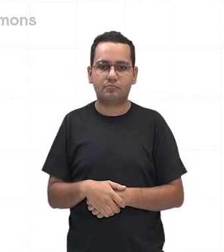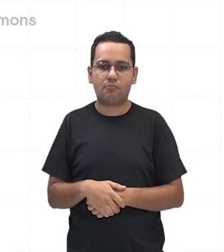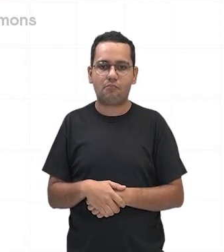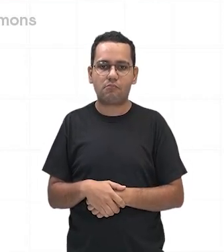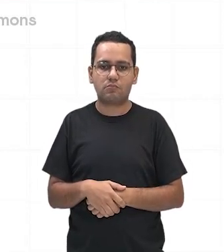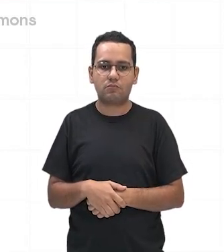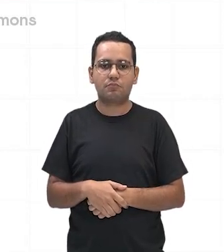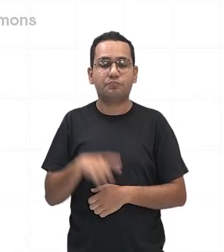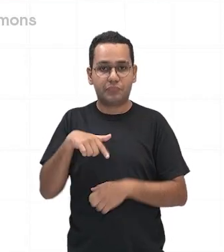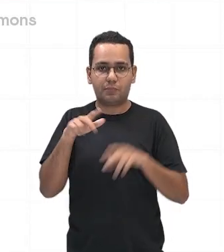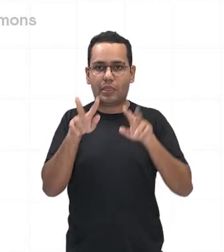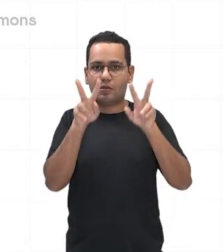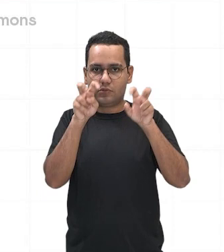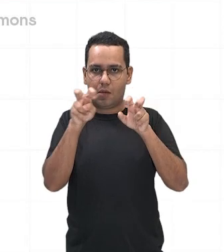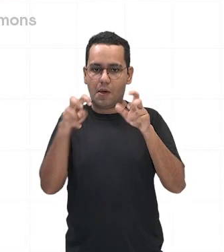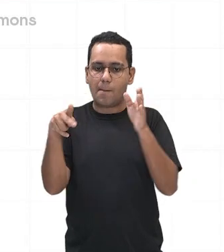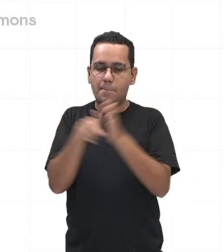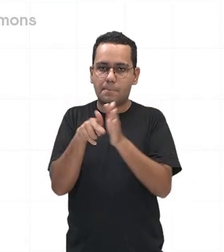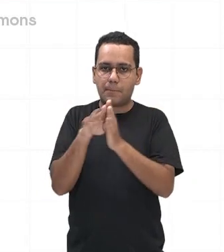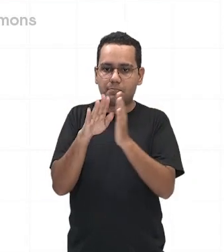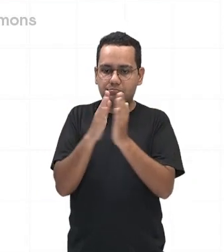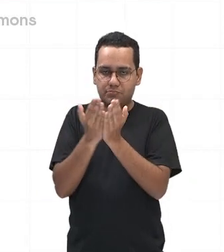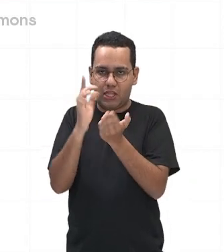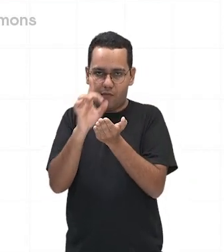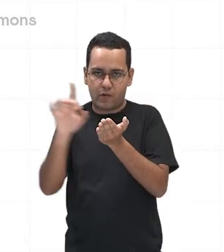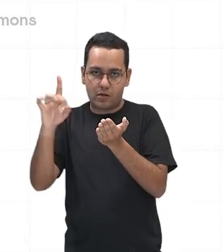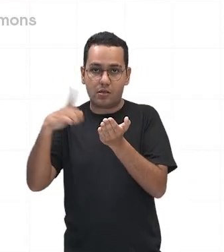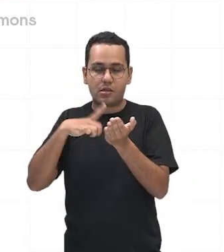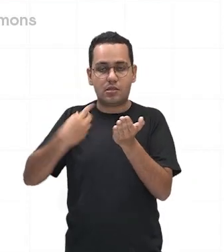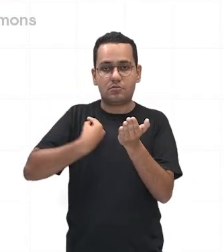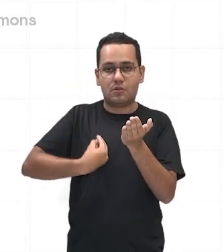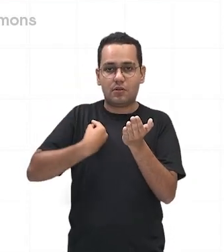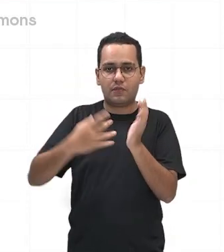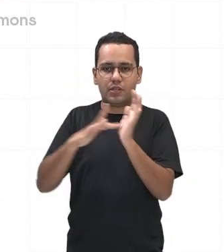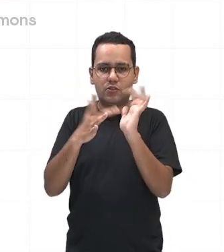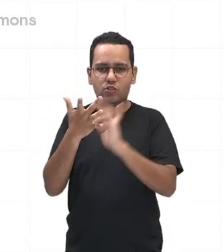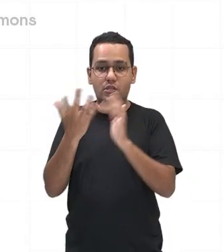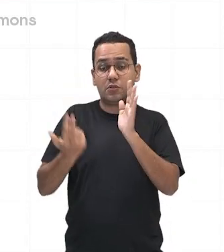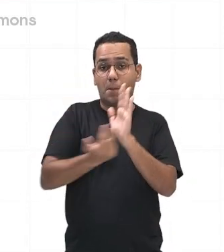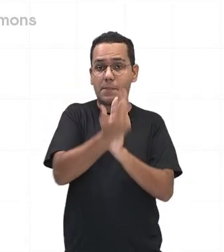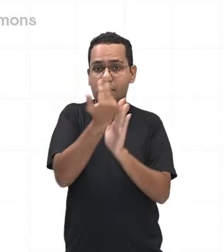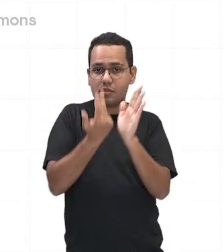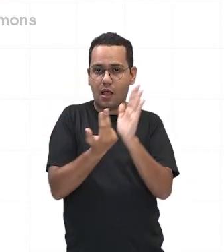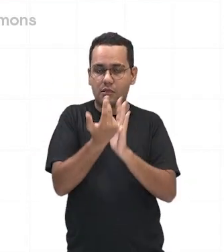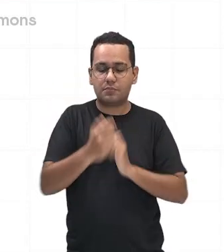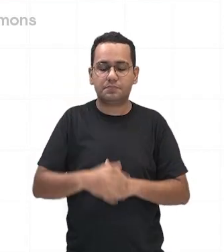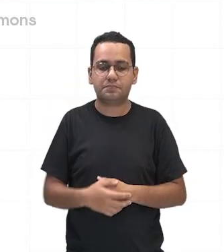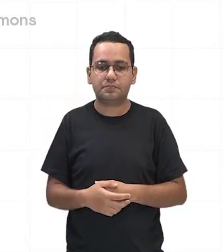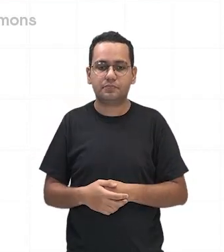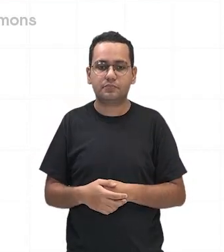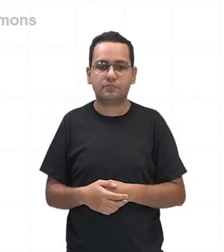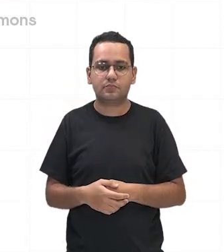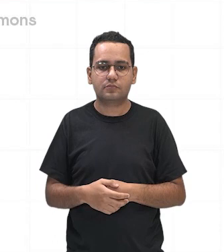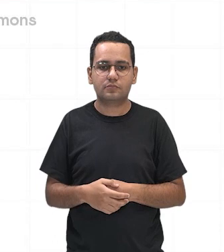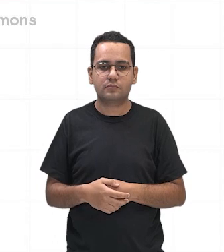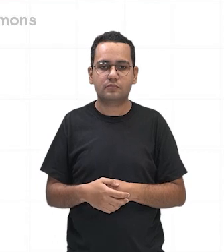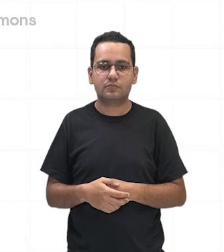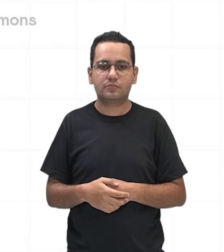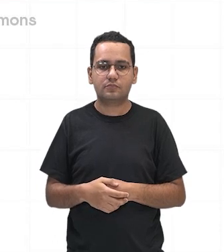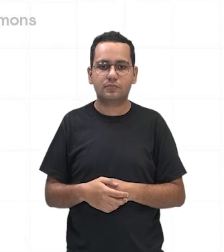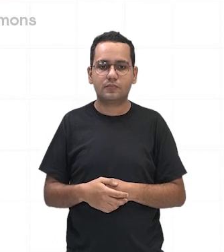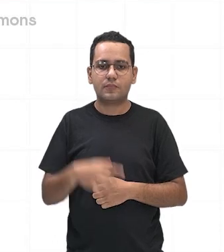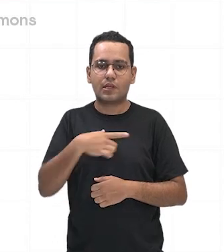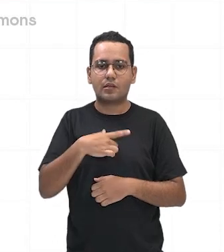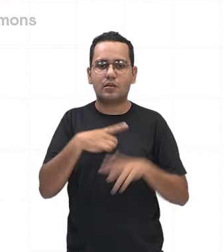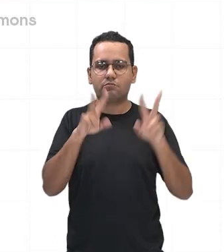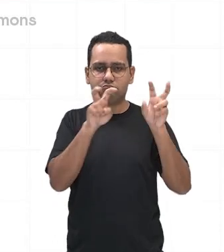passagens bíblicas também, né, que retratam então aí a vida de Cristo. Então, quanto à pintura sacra, dominada por temas